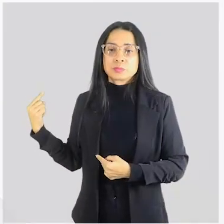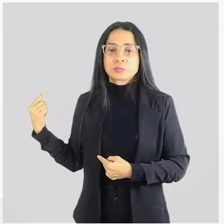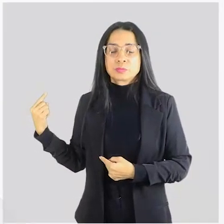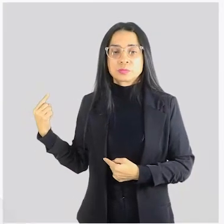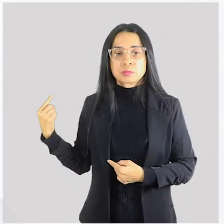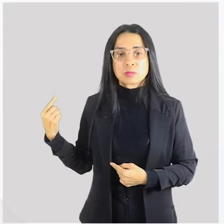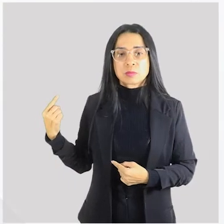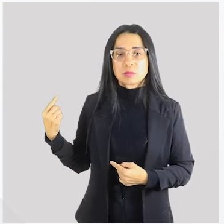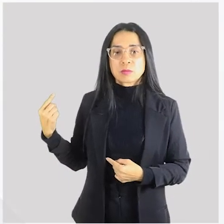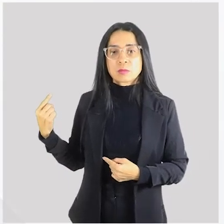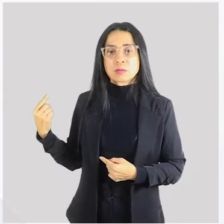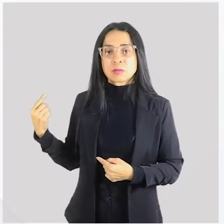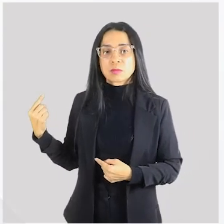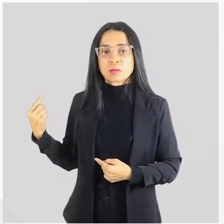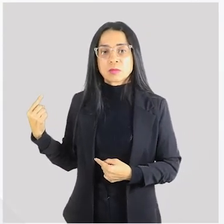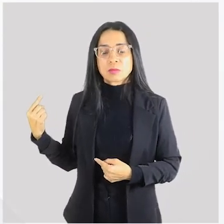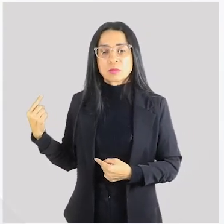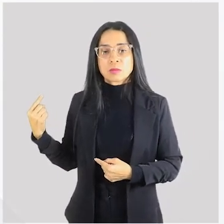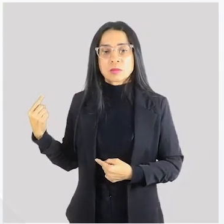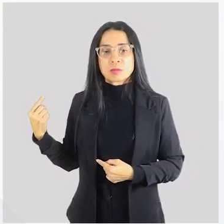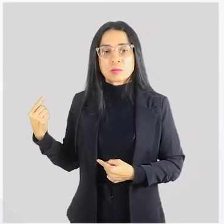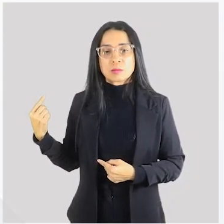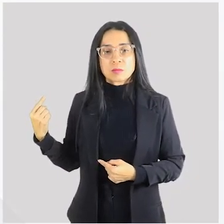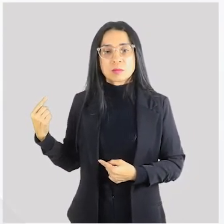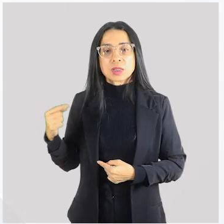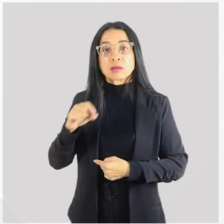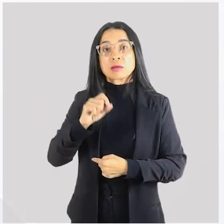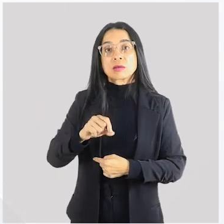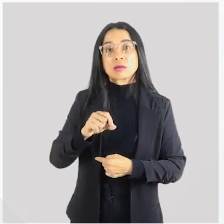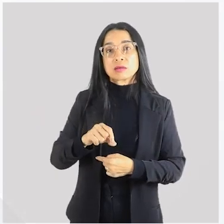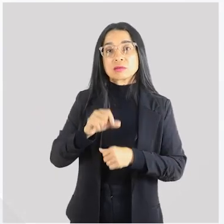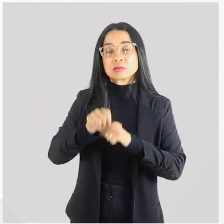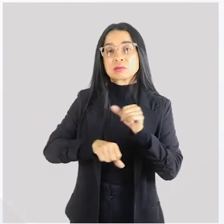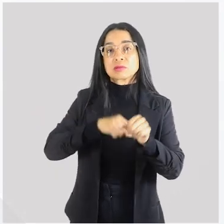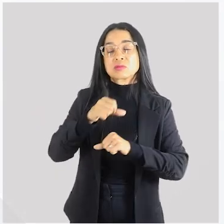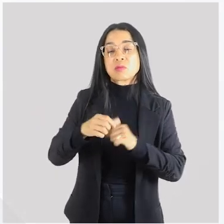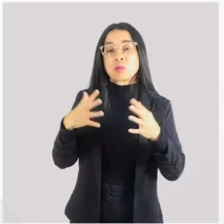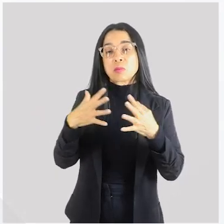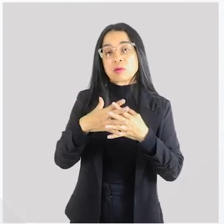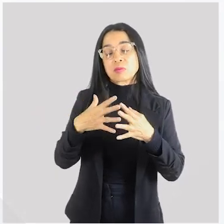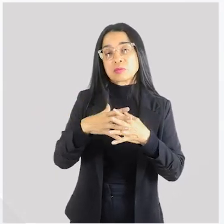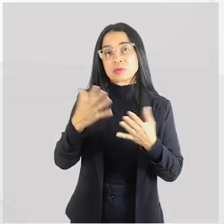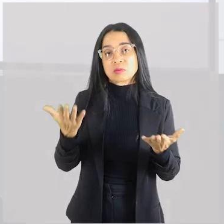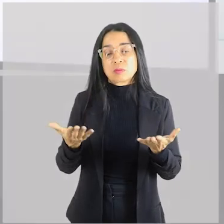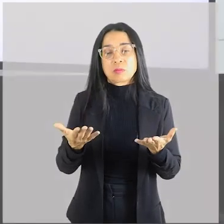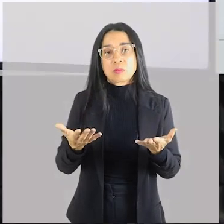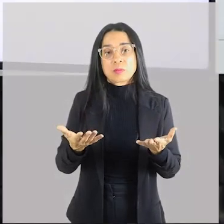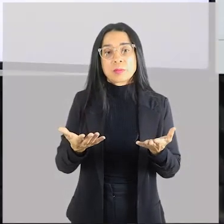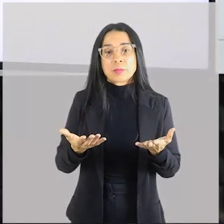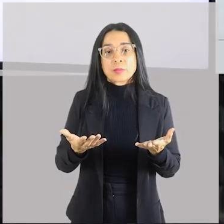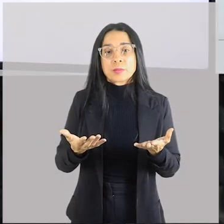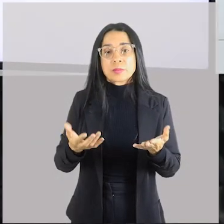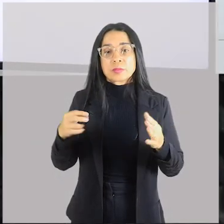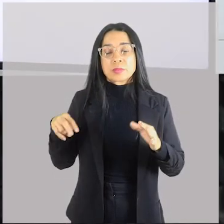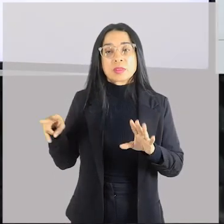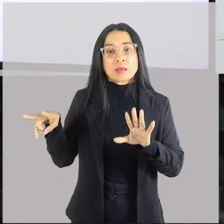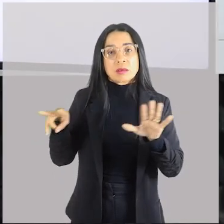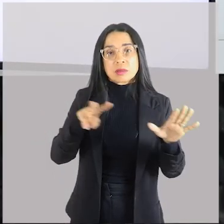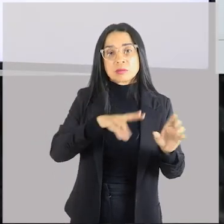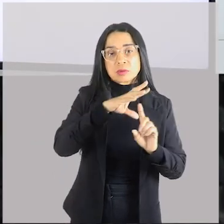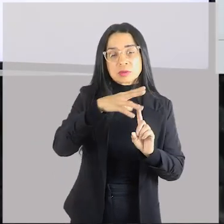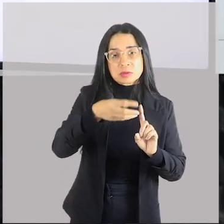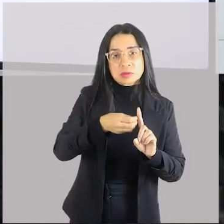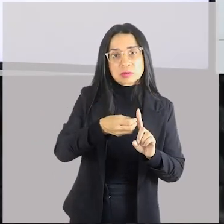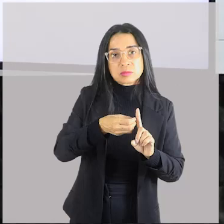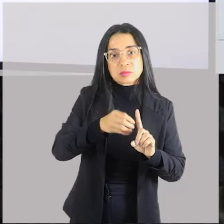incompreensão completa com a insatisfação de todos os presentes isso criou uma confusão Ah o só para deixar deixar claro a Semana de Arte Moderna foi um